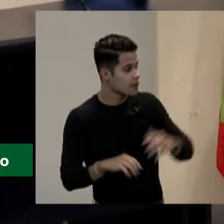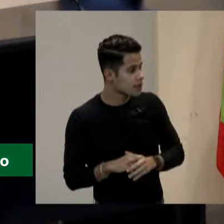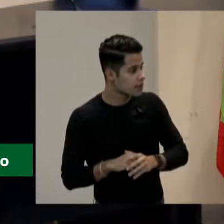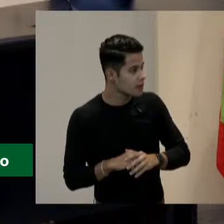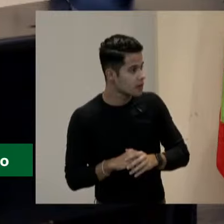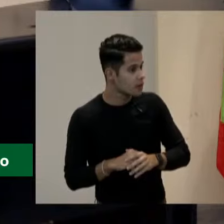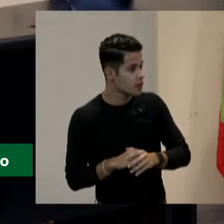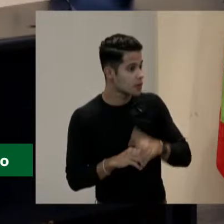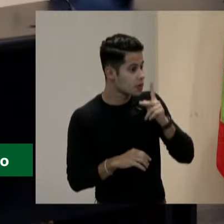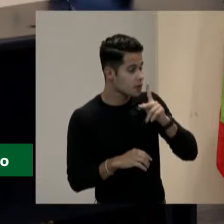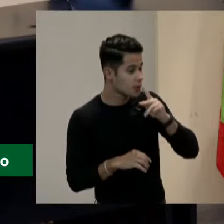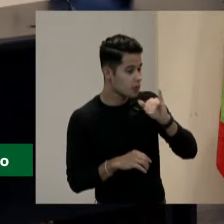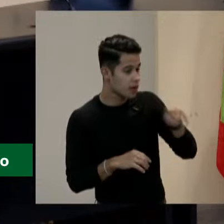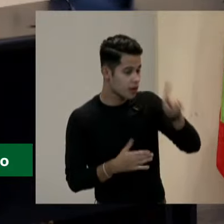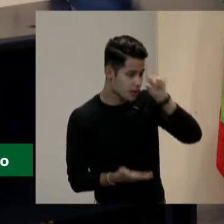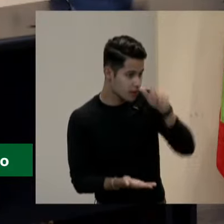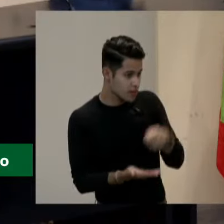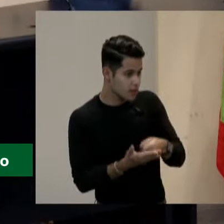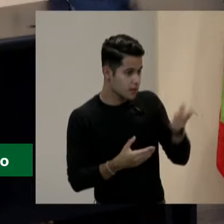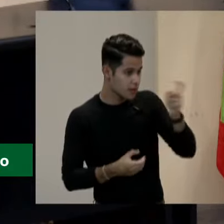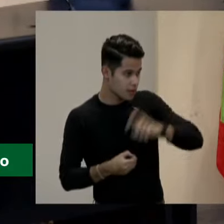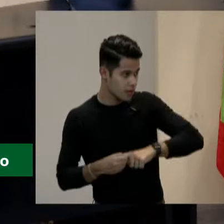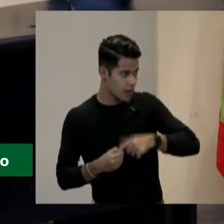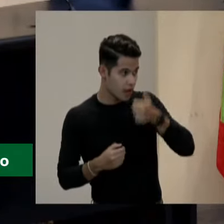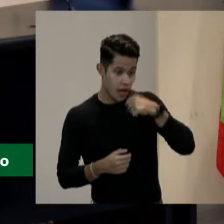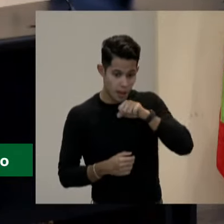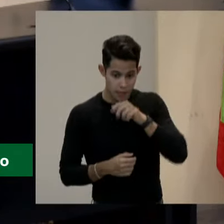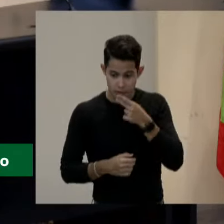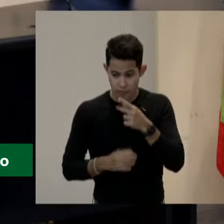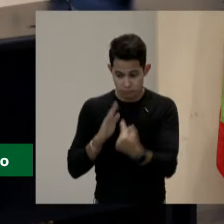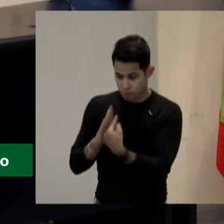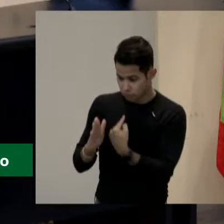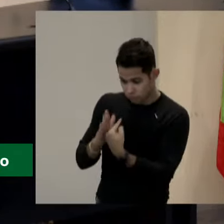está indo? Ela, ó, não fica fazendo